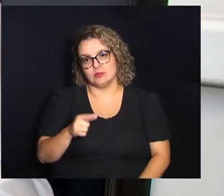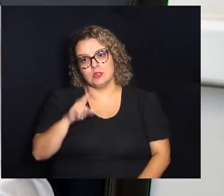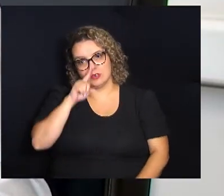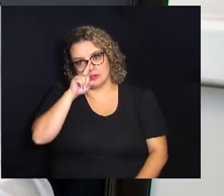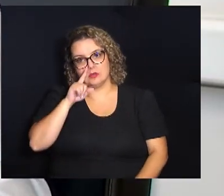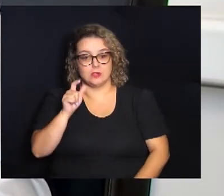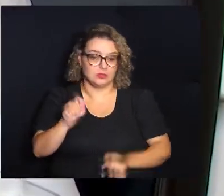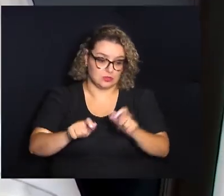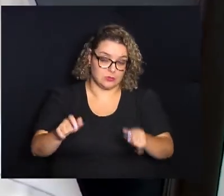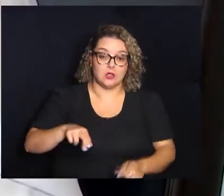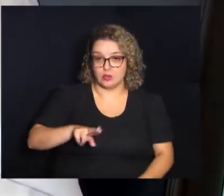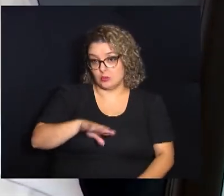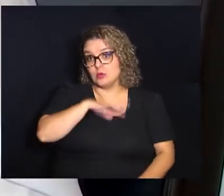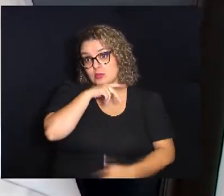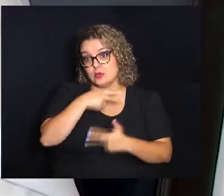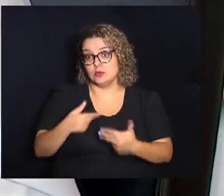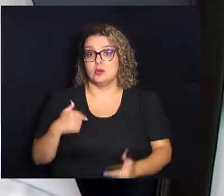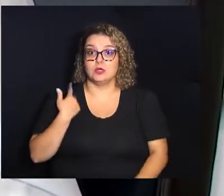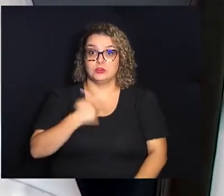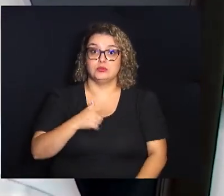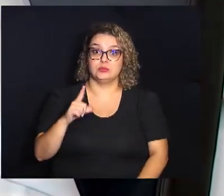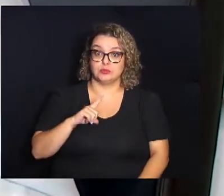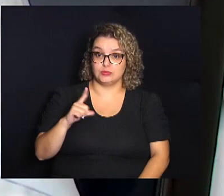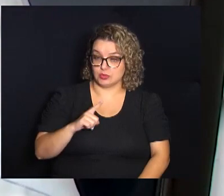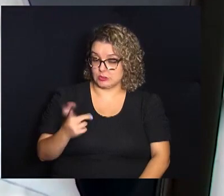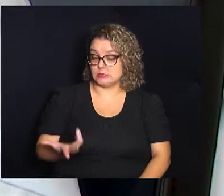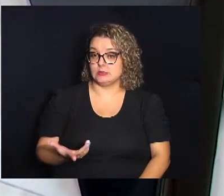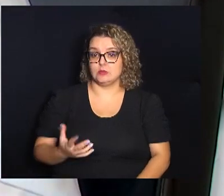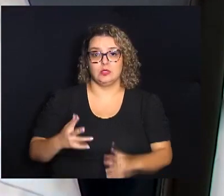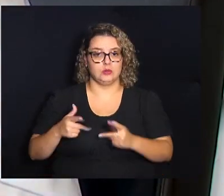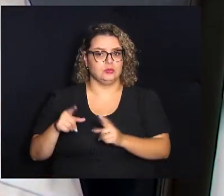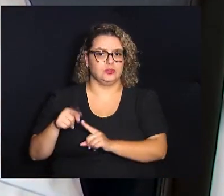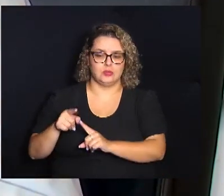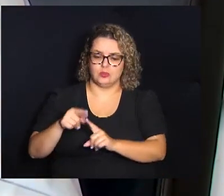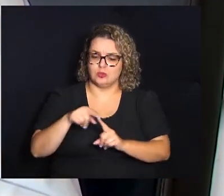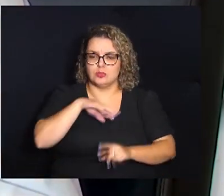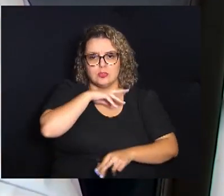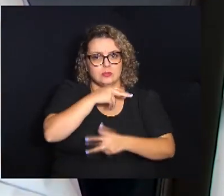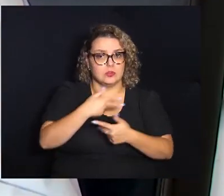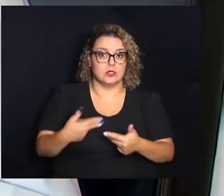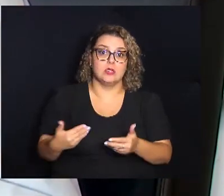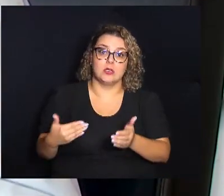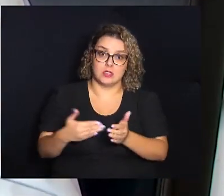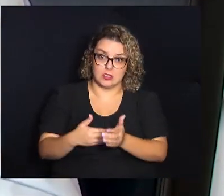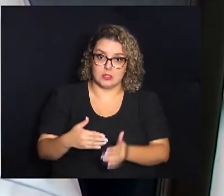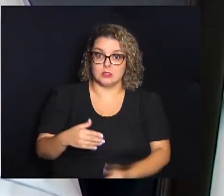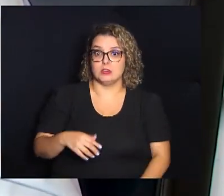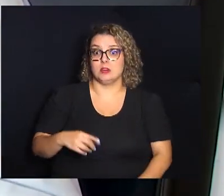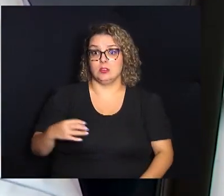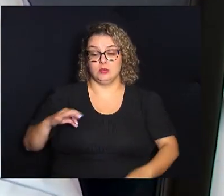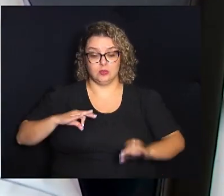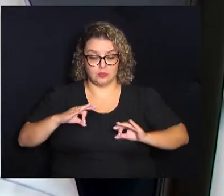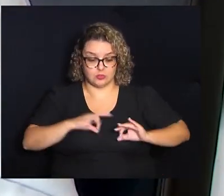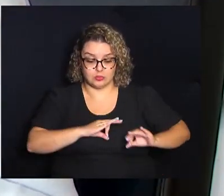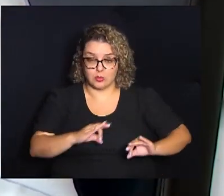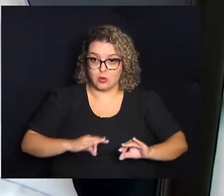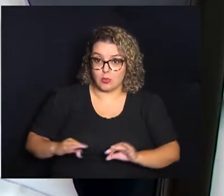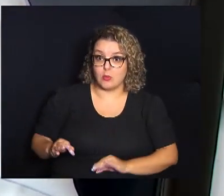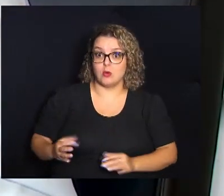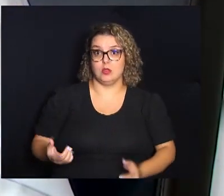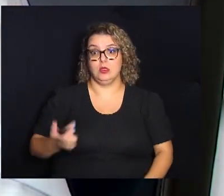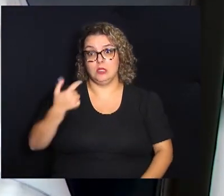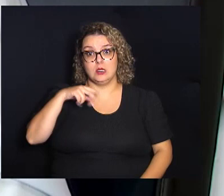de pessoas ou de animais. E nós temos ali todo tipo de animal, inclusive onça, nós temos ali, eu